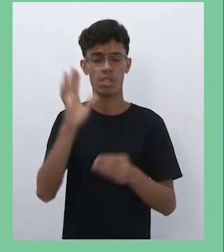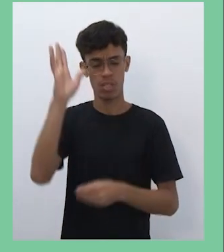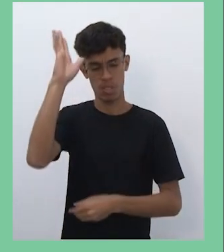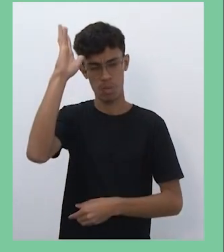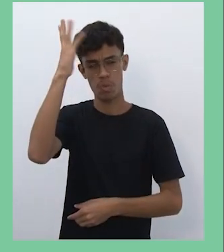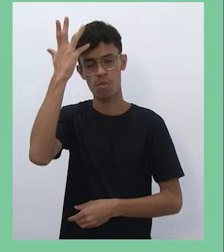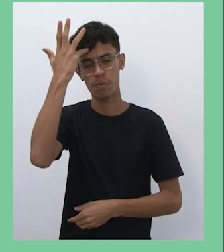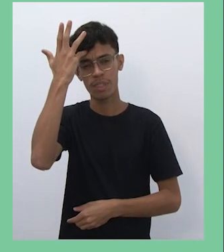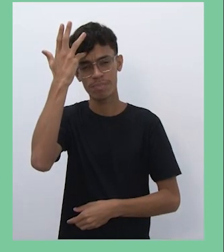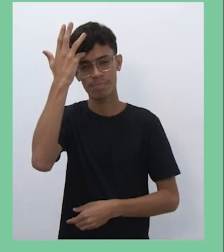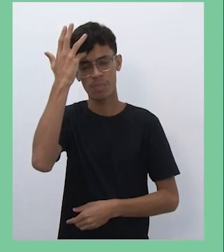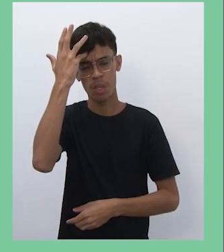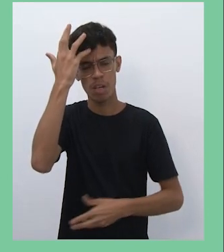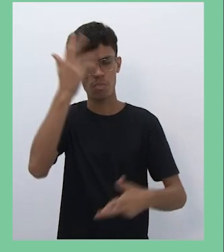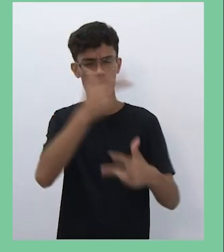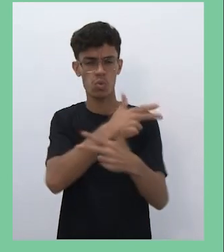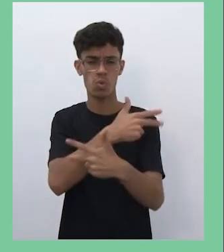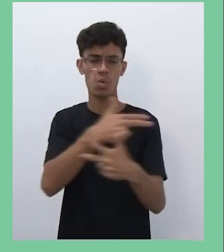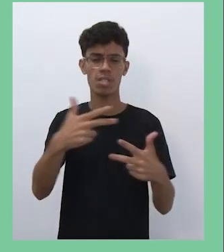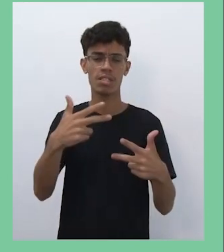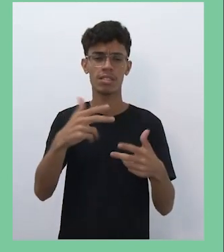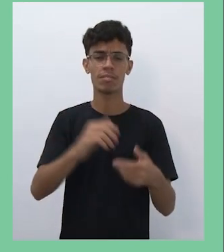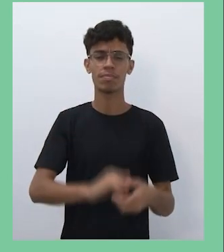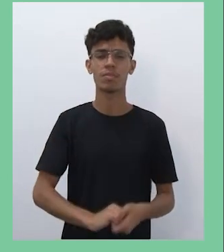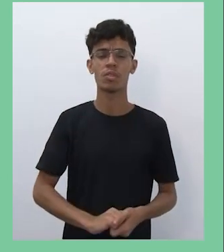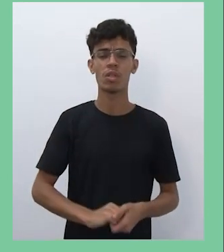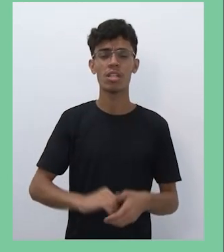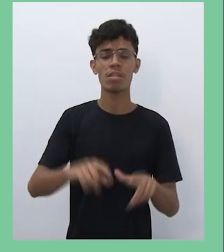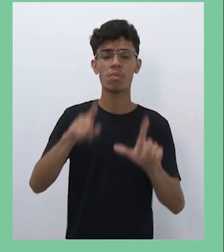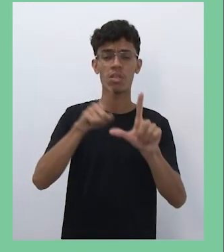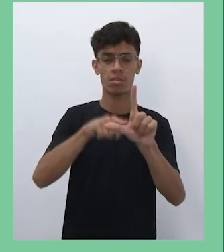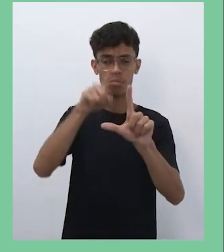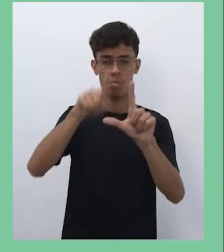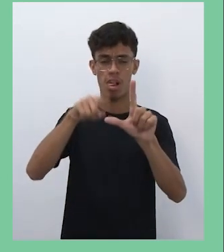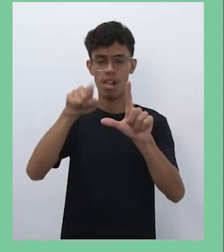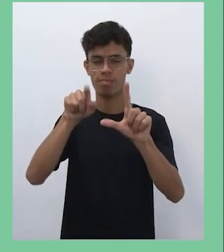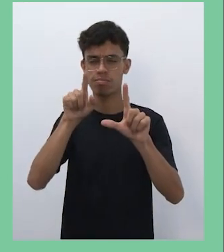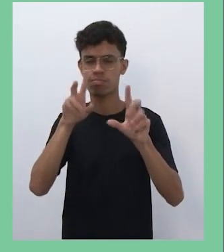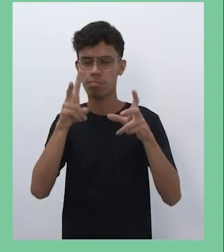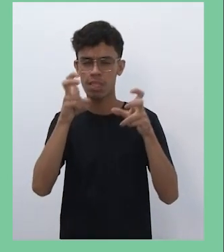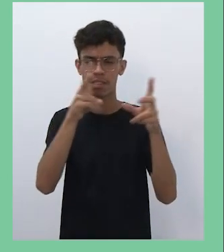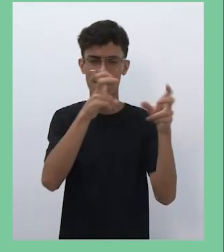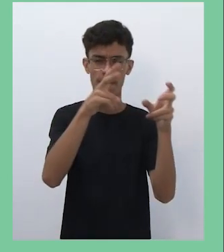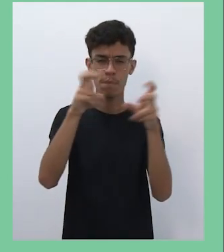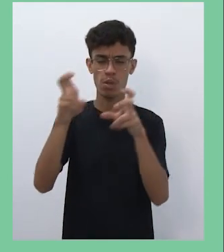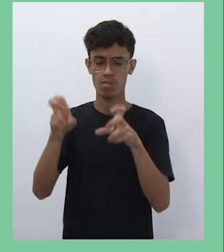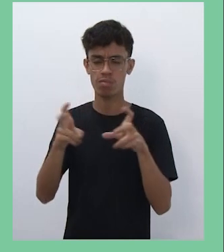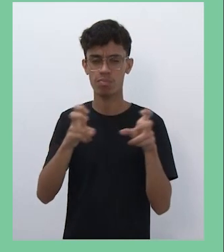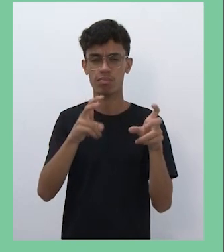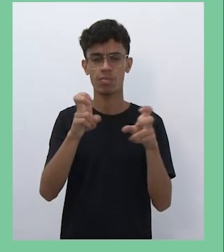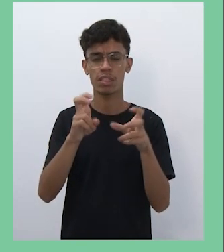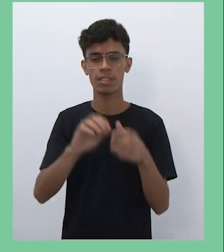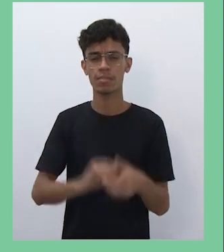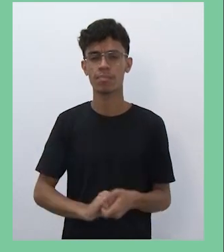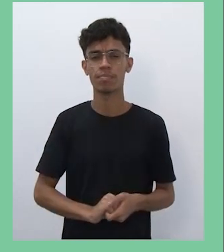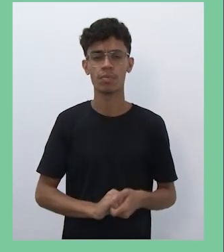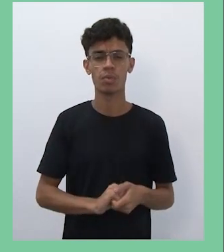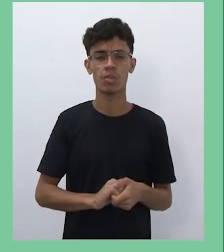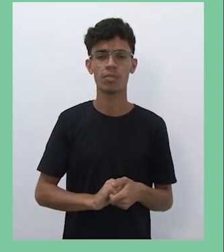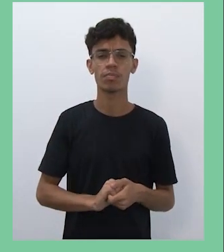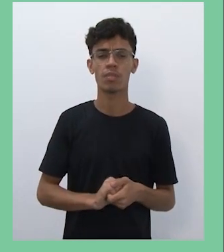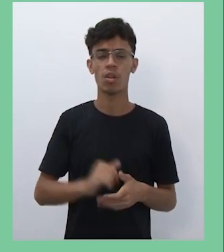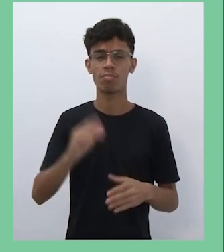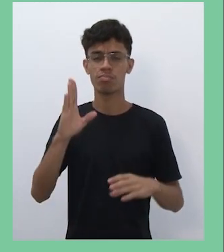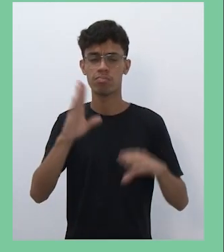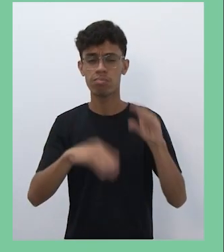situação encontrada e relatada pelo diagnóstico realizado. Objetivos específicos, eles são o desdobramento do